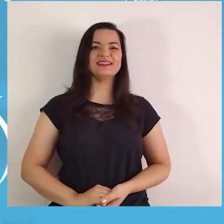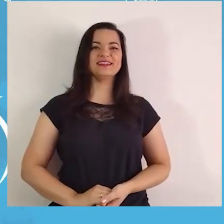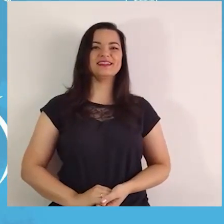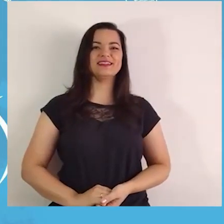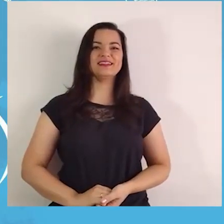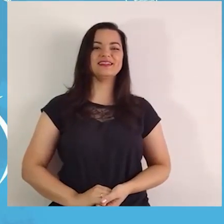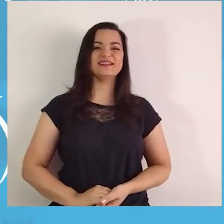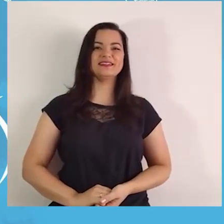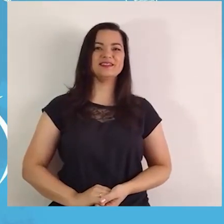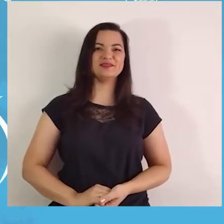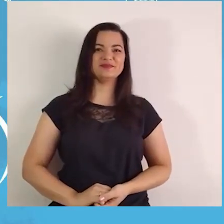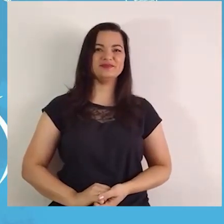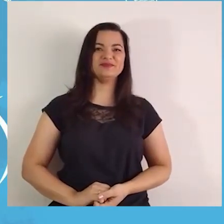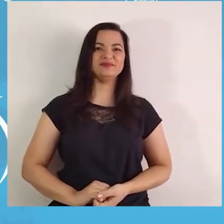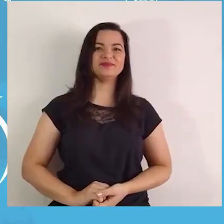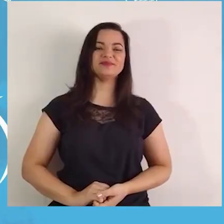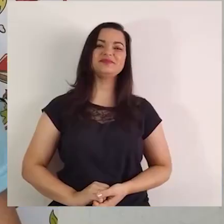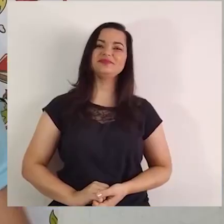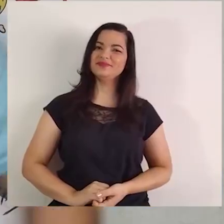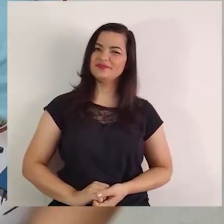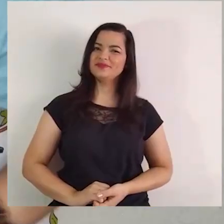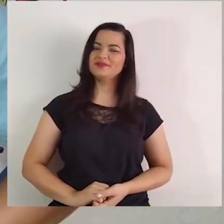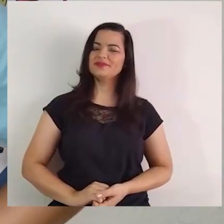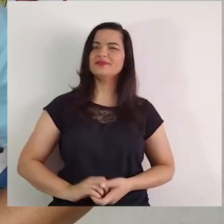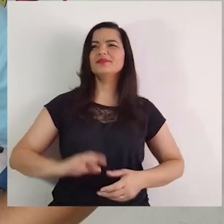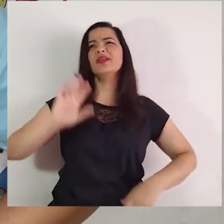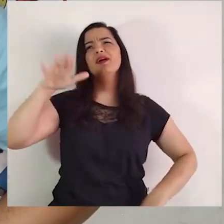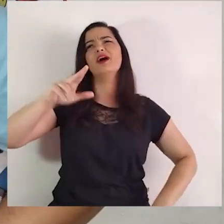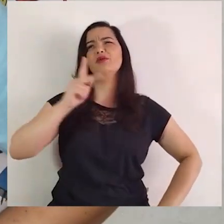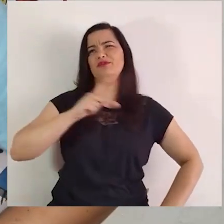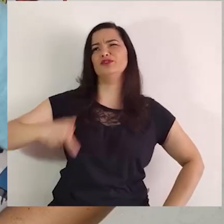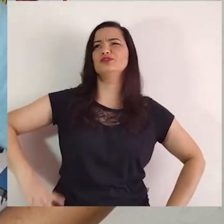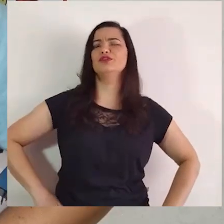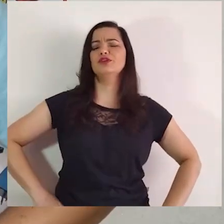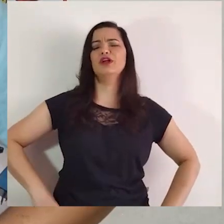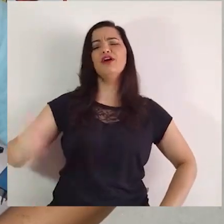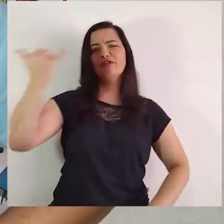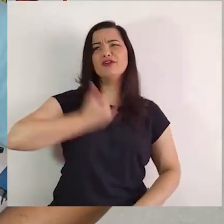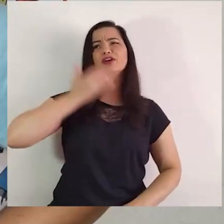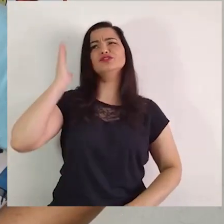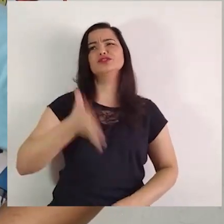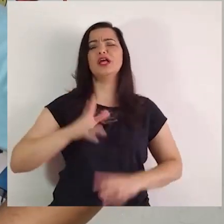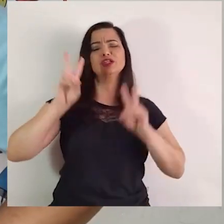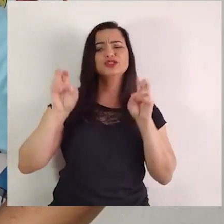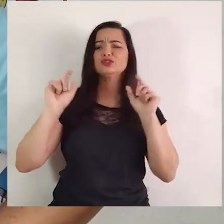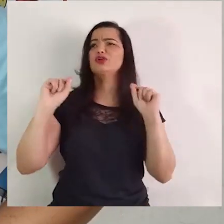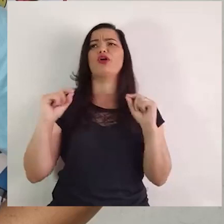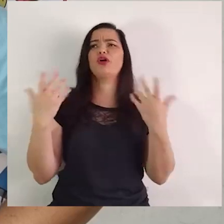Pro, você você já falou sobre